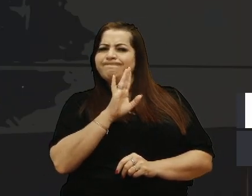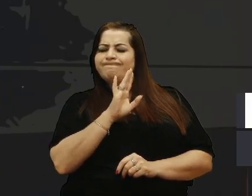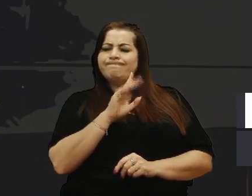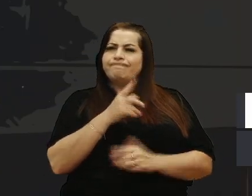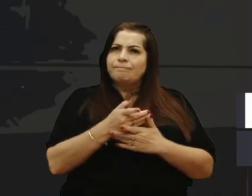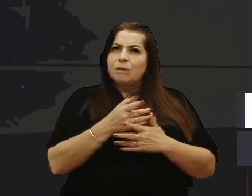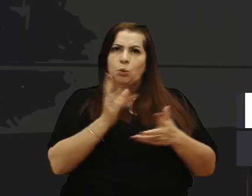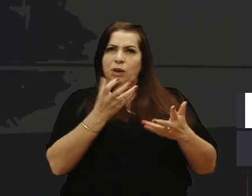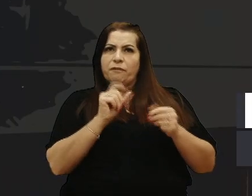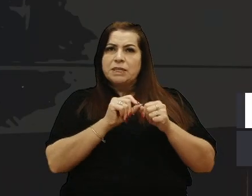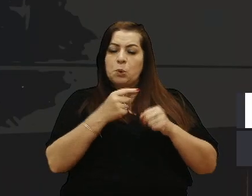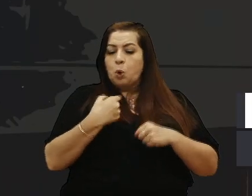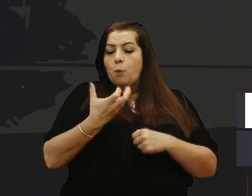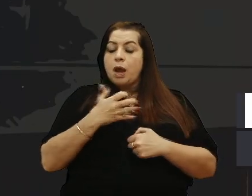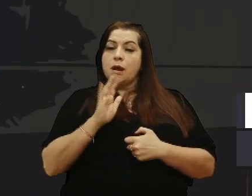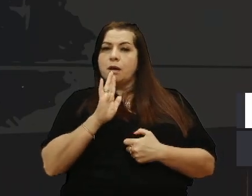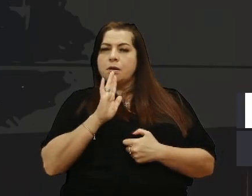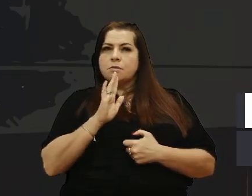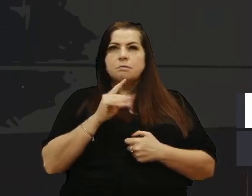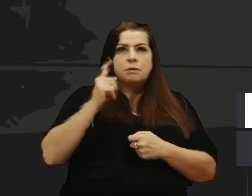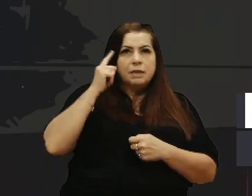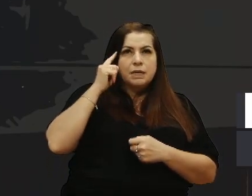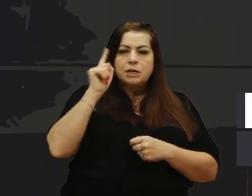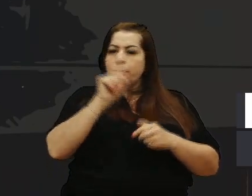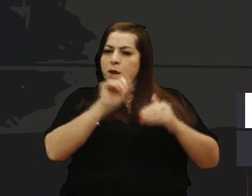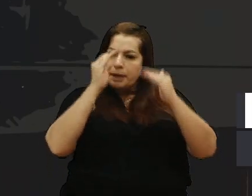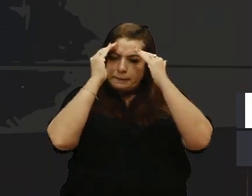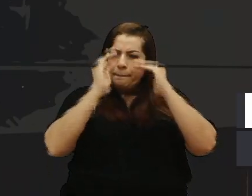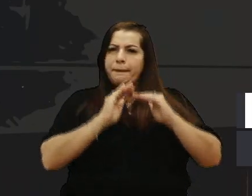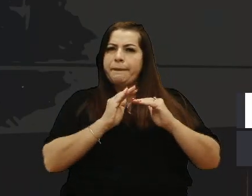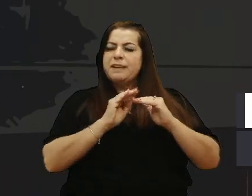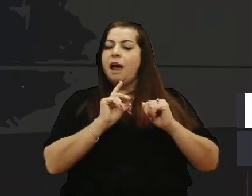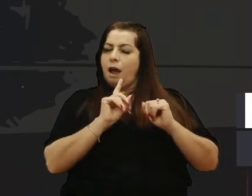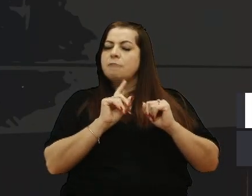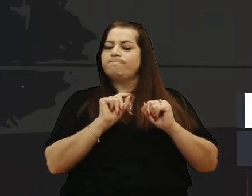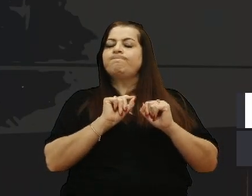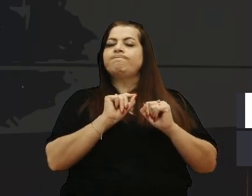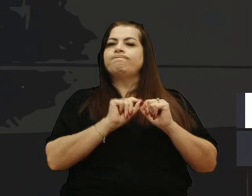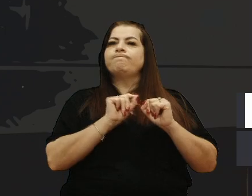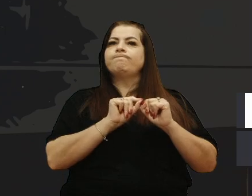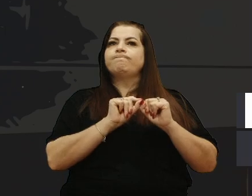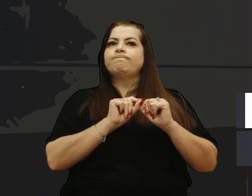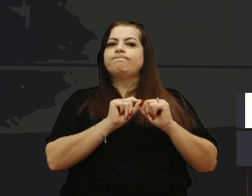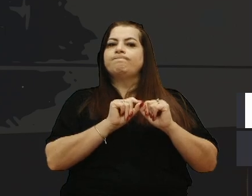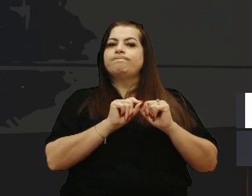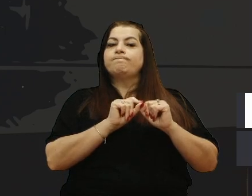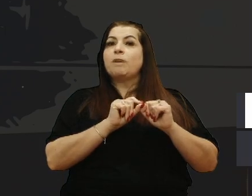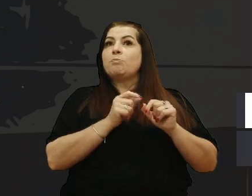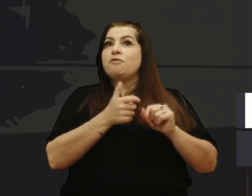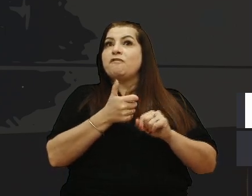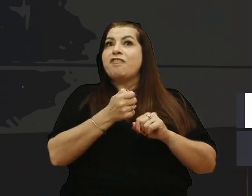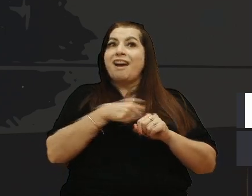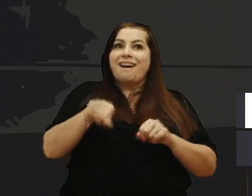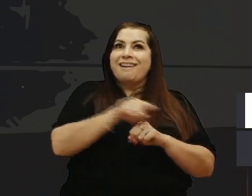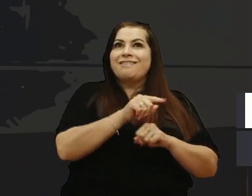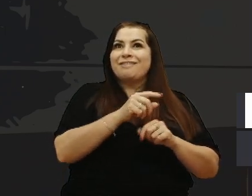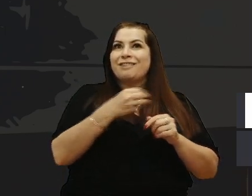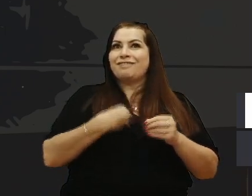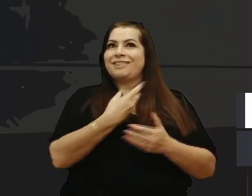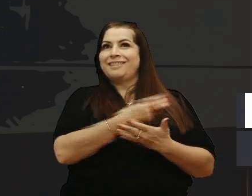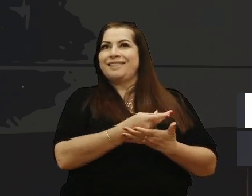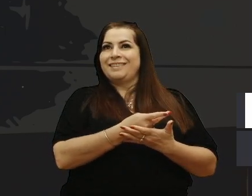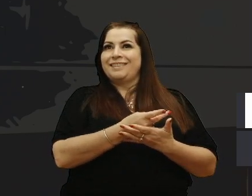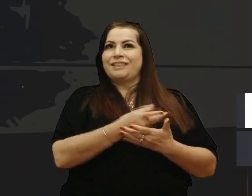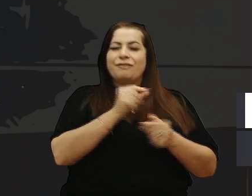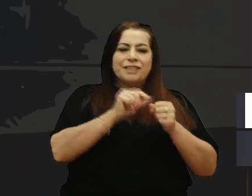mais, ele não quer fazer o que eu quero, ele não me obedece. Então, quer saber de uma coisa? Eu vou ferrar com o cara. Eu vou lá e denuncio ele